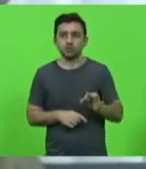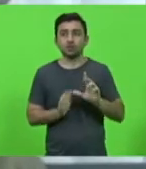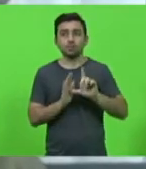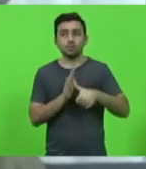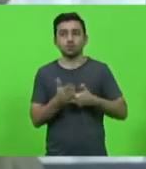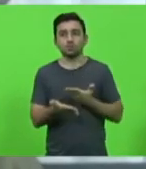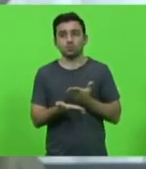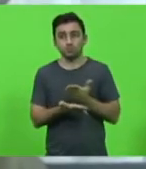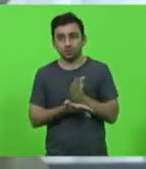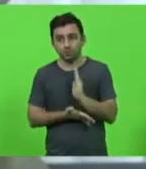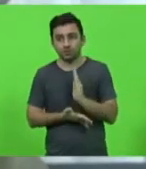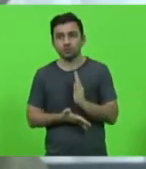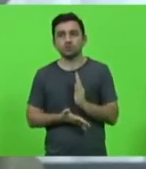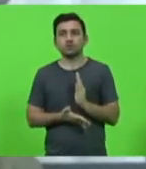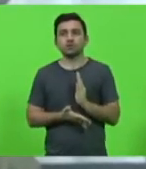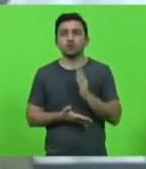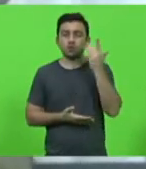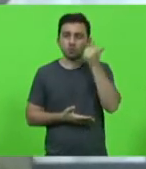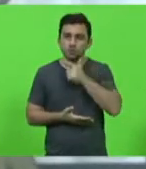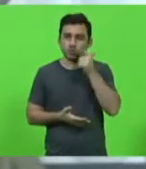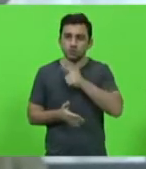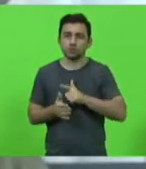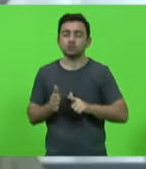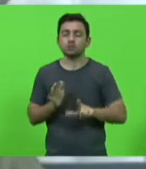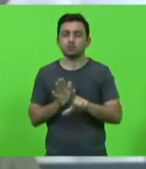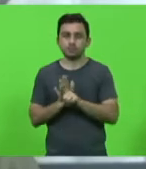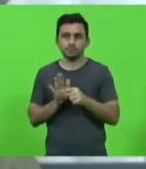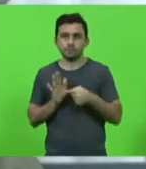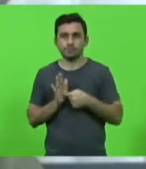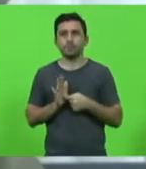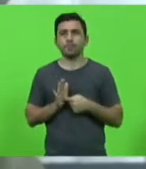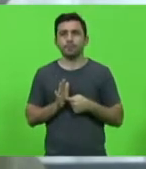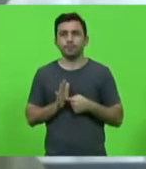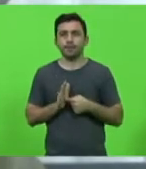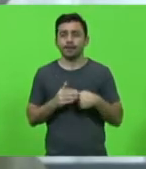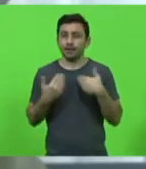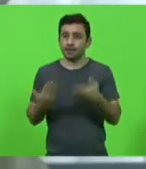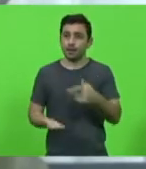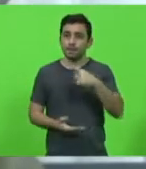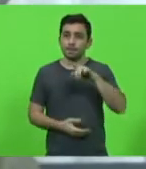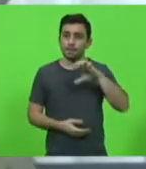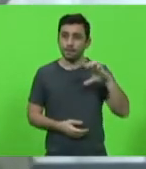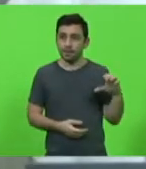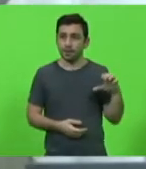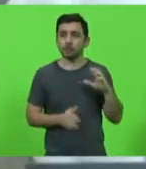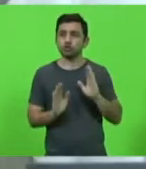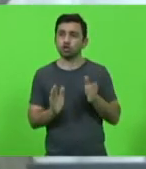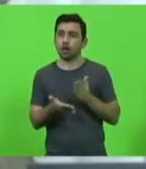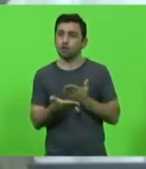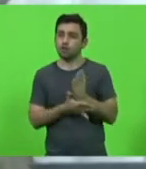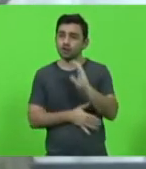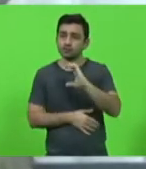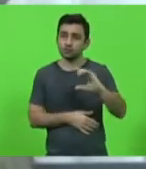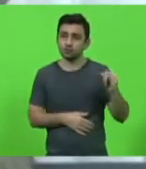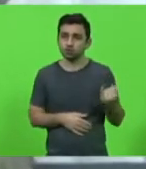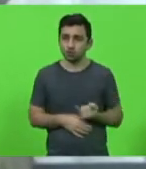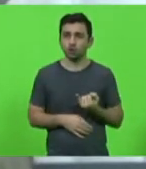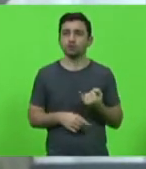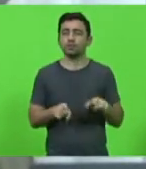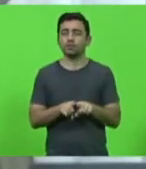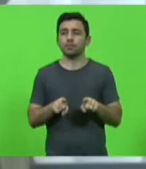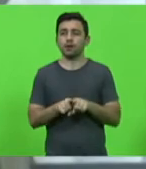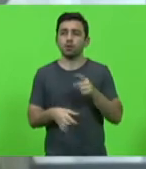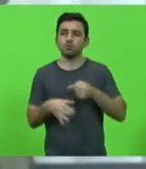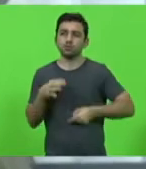aprovação da legislação. Esta PEC ela foi aprovada na CCJ e na Comissão